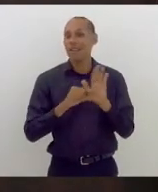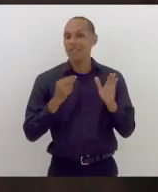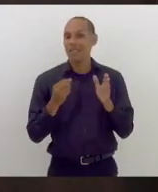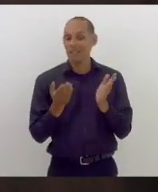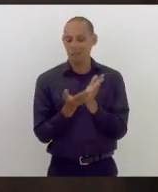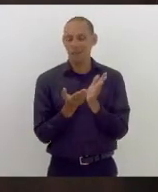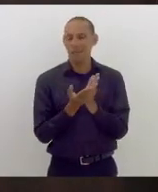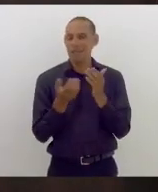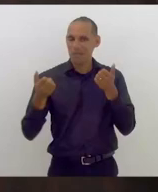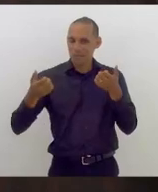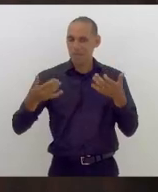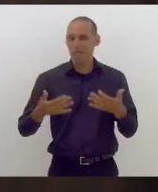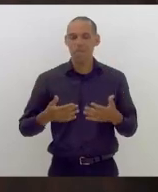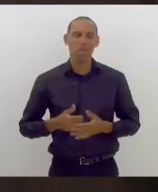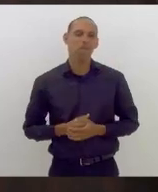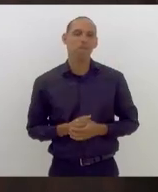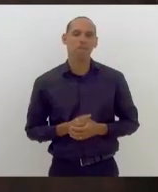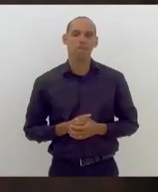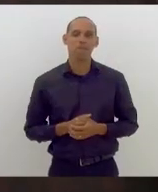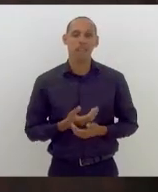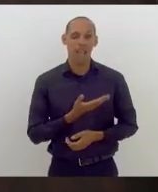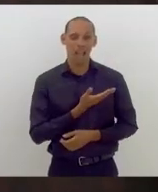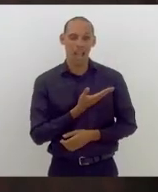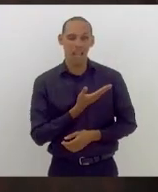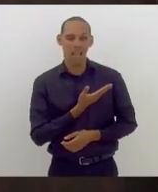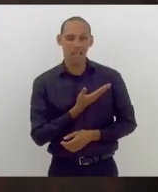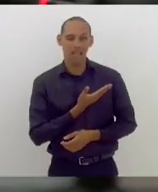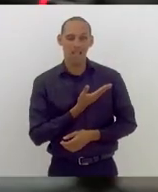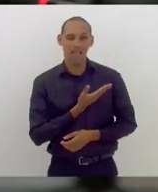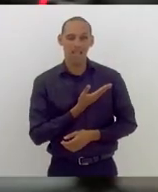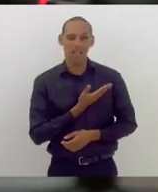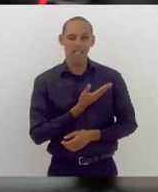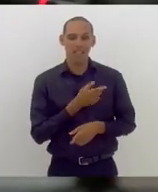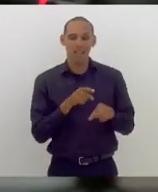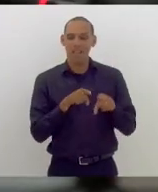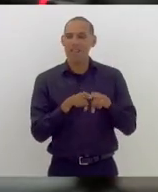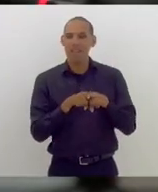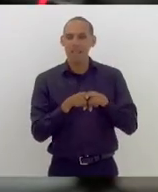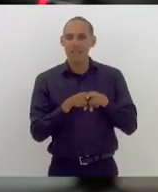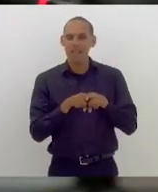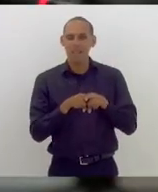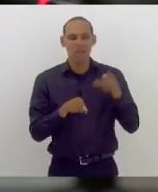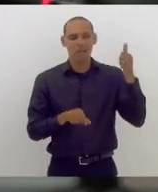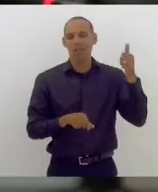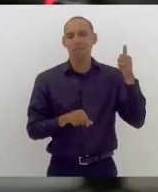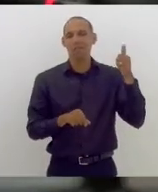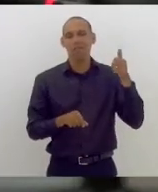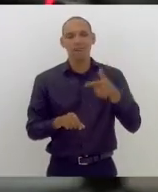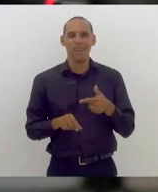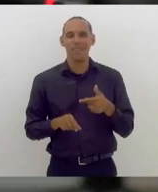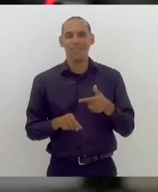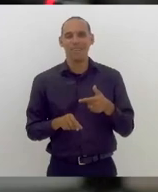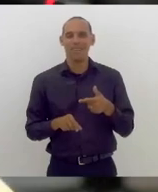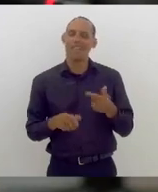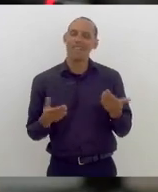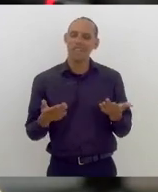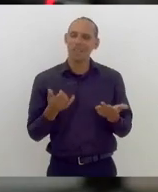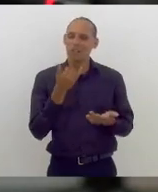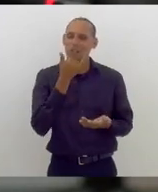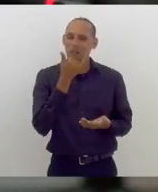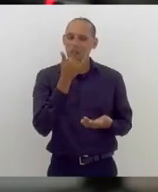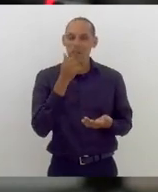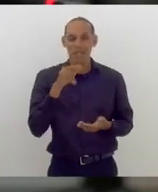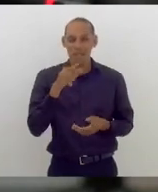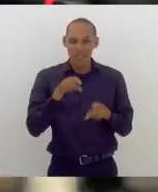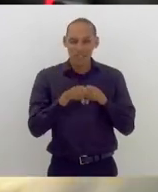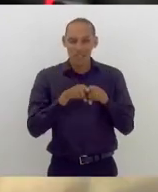a Bíblia fala que há amigos que são mais chegados do que irmãos. Então, Daniel, me perdoe, ele não é só o seu